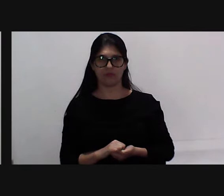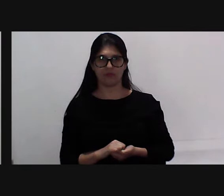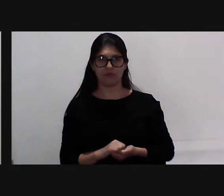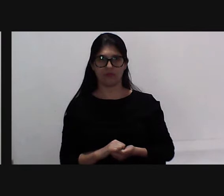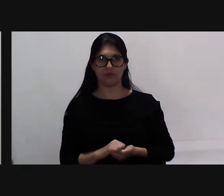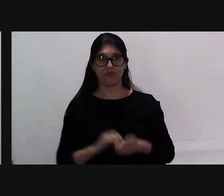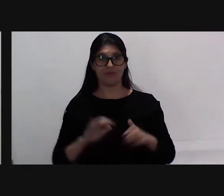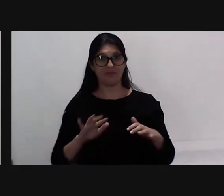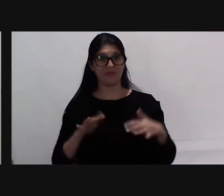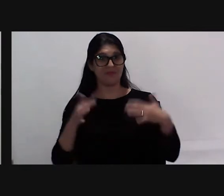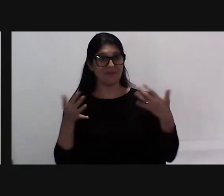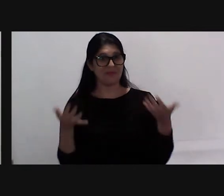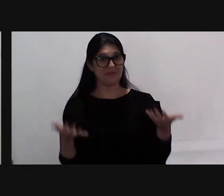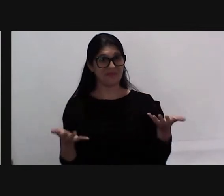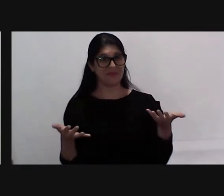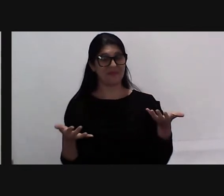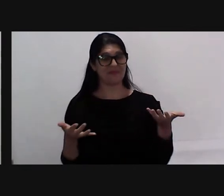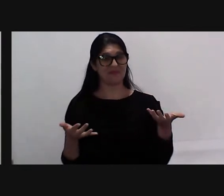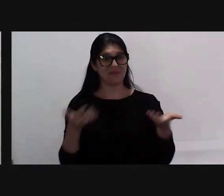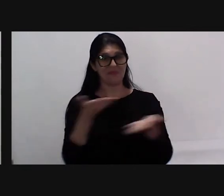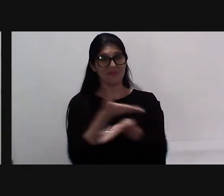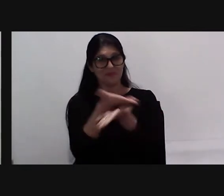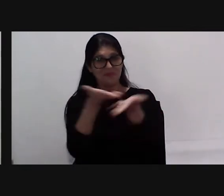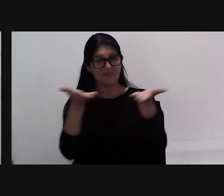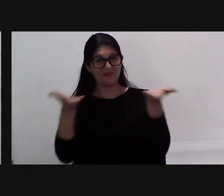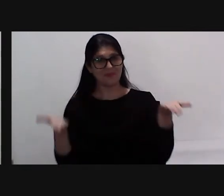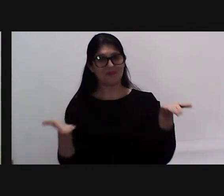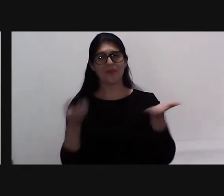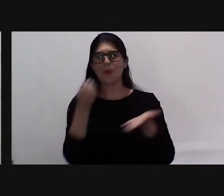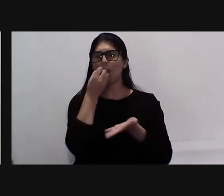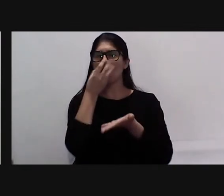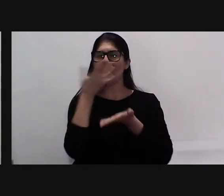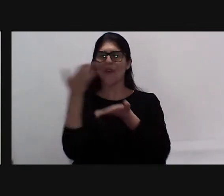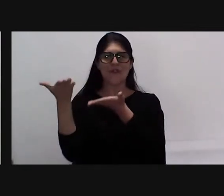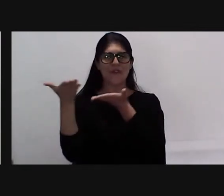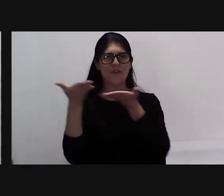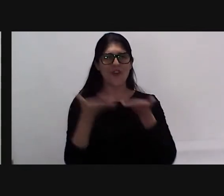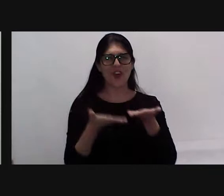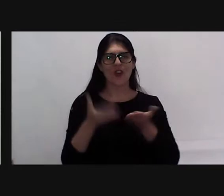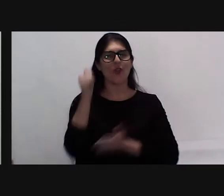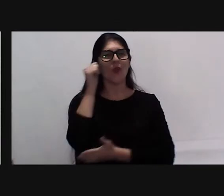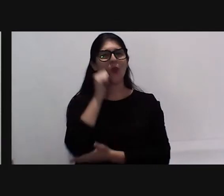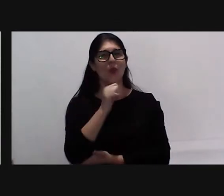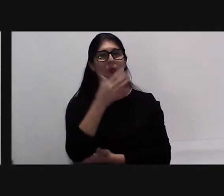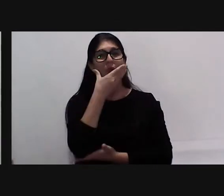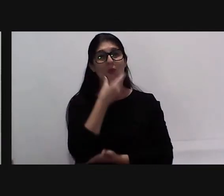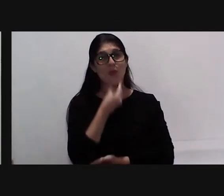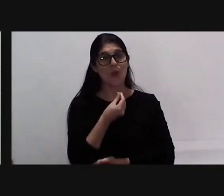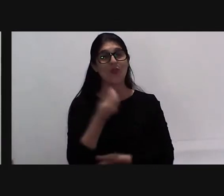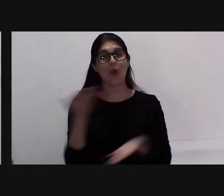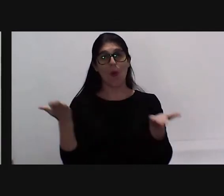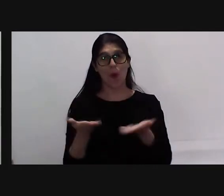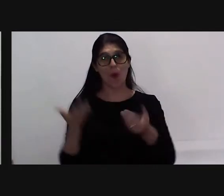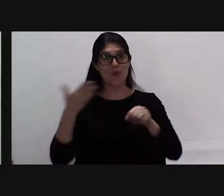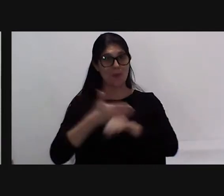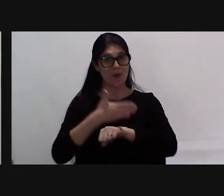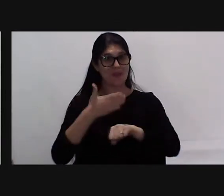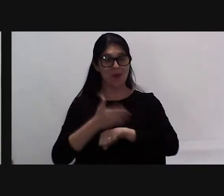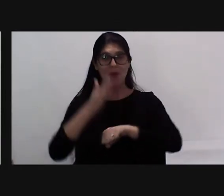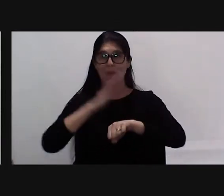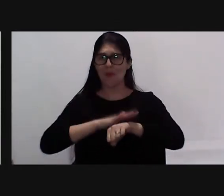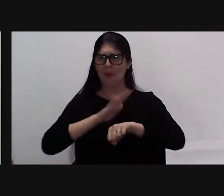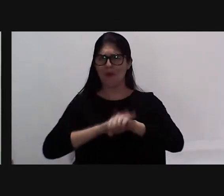Então, pessoal, bem-vindos a todos e todas que estão participando conosco desse momento especial